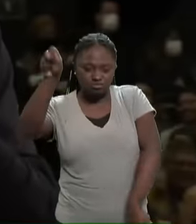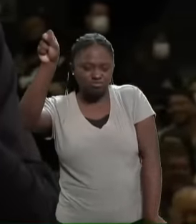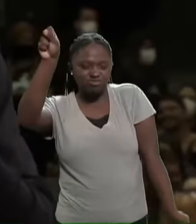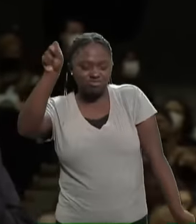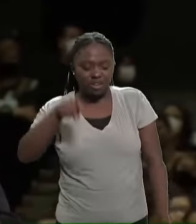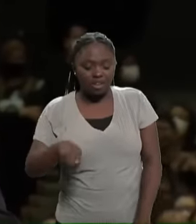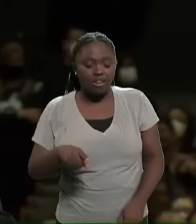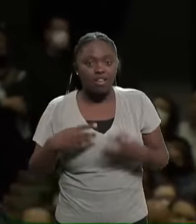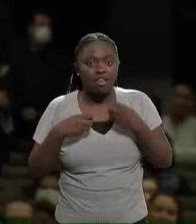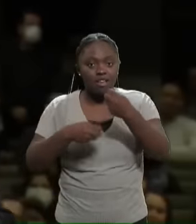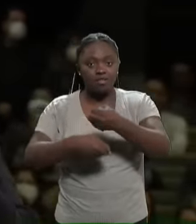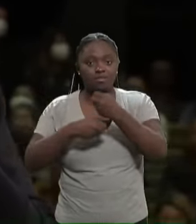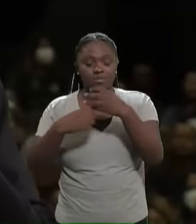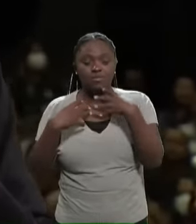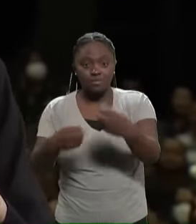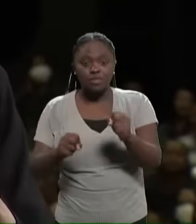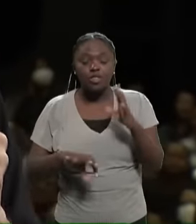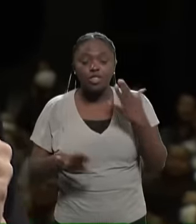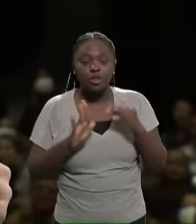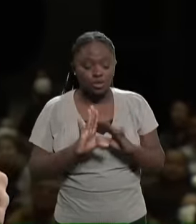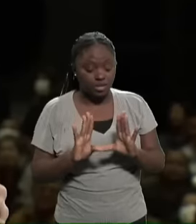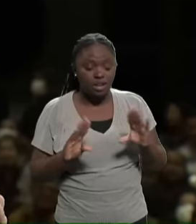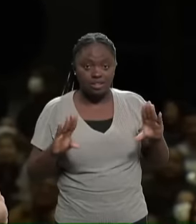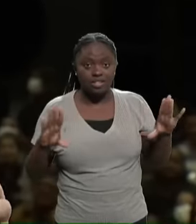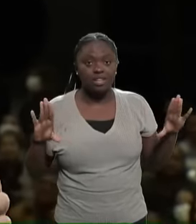Todos los traveseiros viraron crenchi.